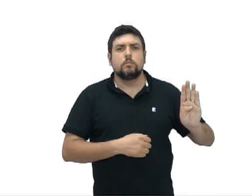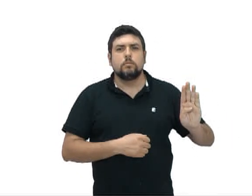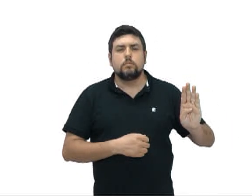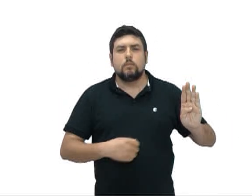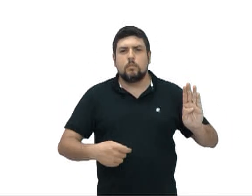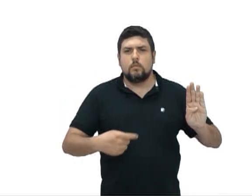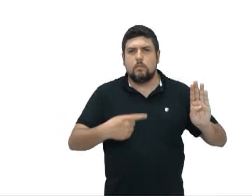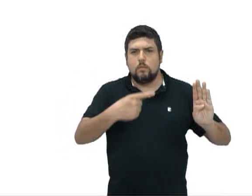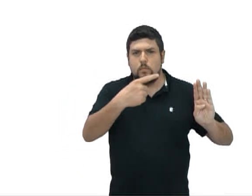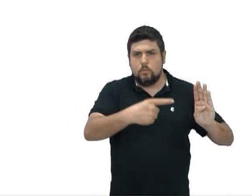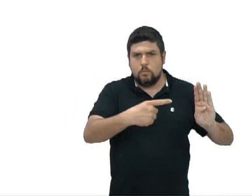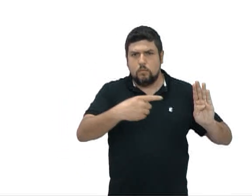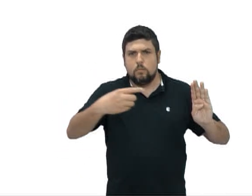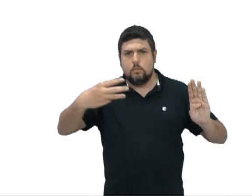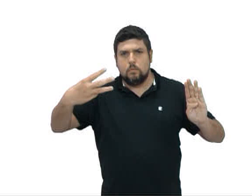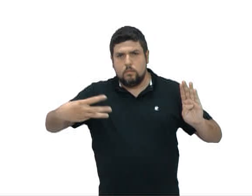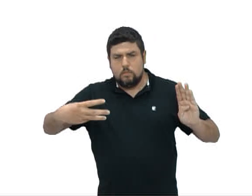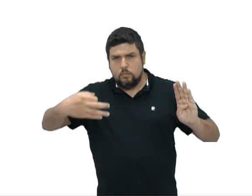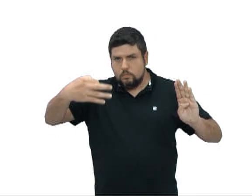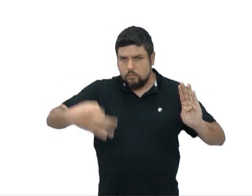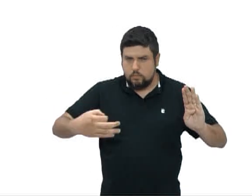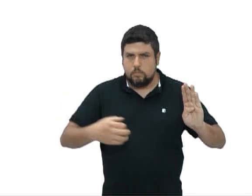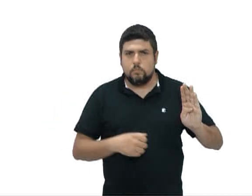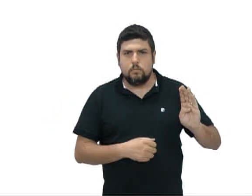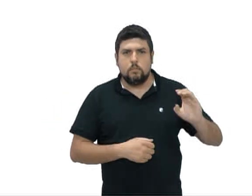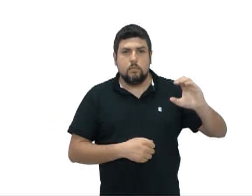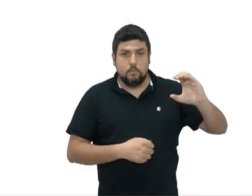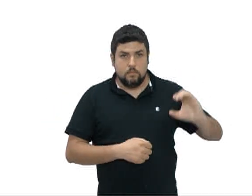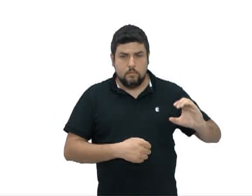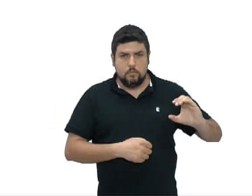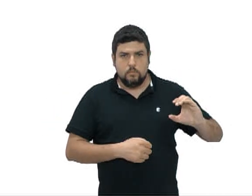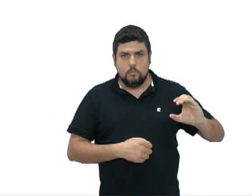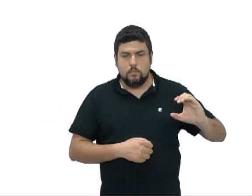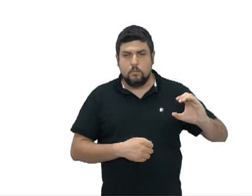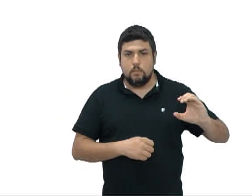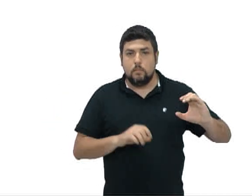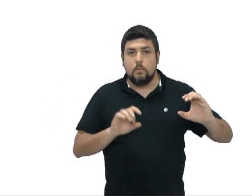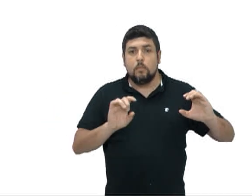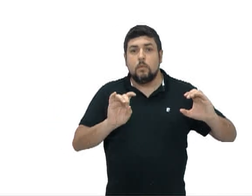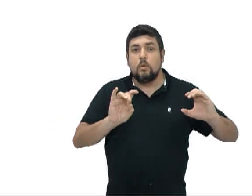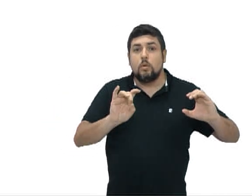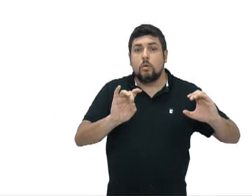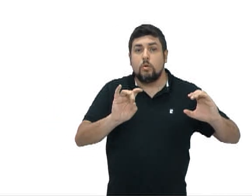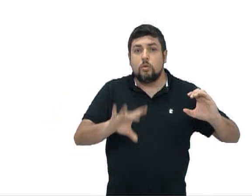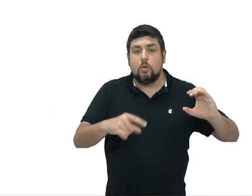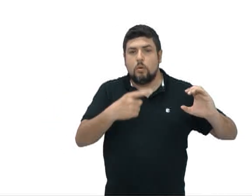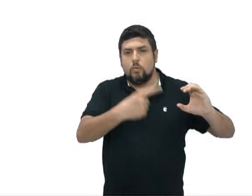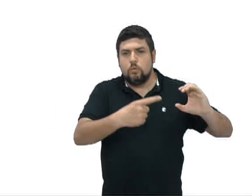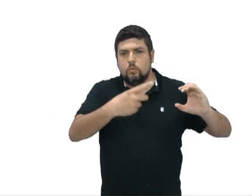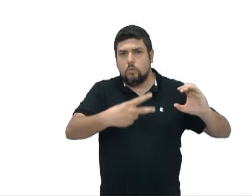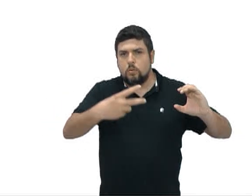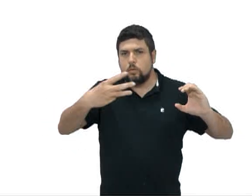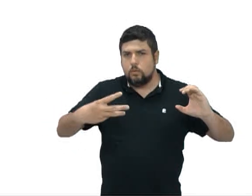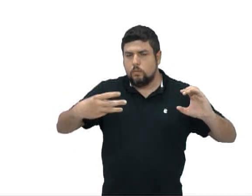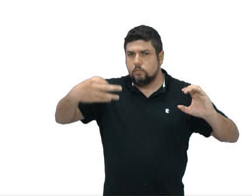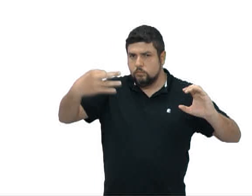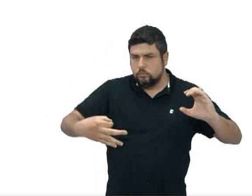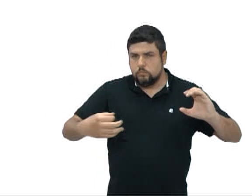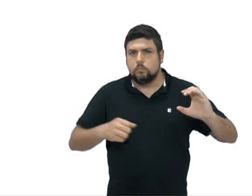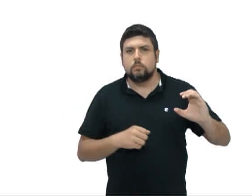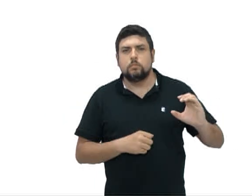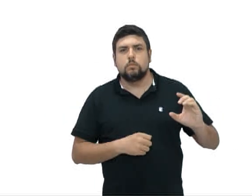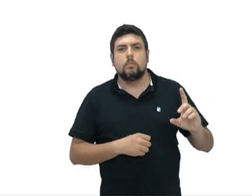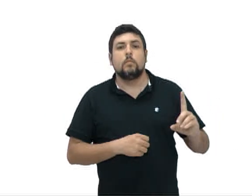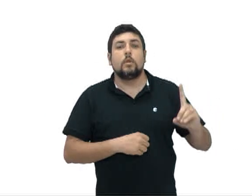as alternativas 1 e 3 estão corretas? Alternativa C, somente as alternativas 1, 2 e 3 estão corretas?